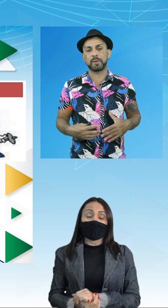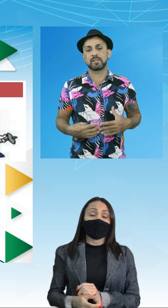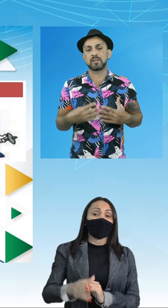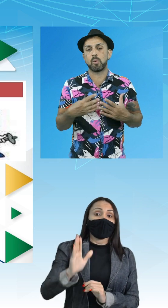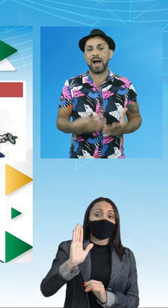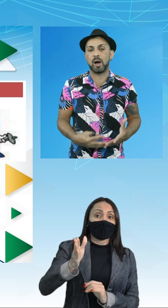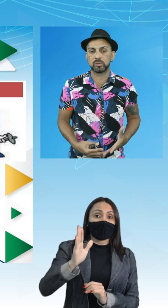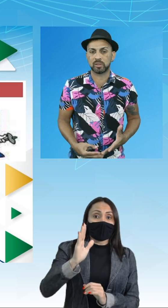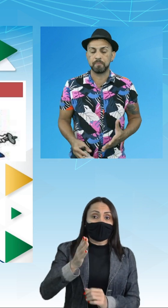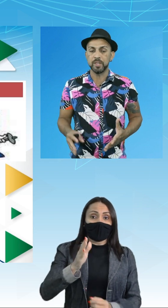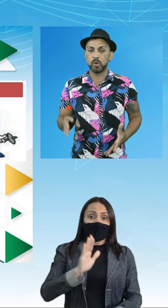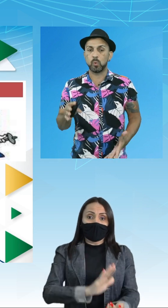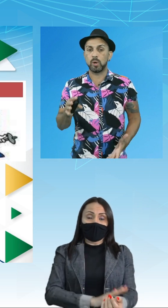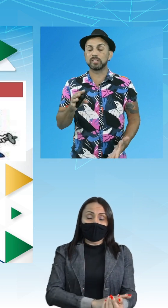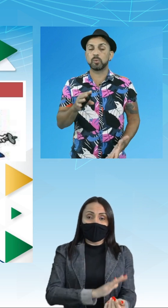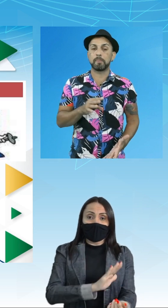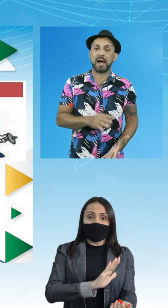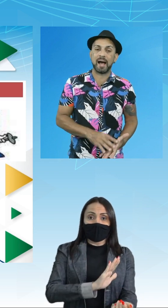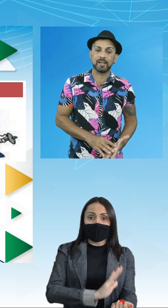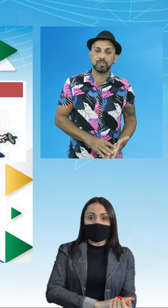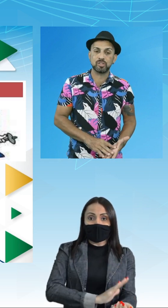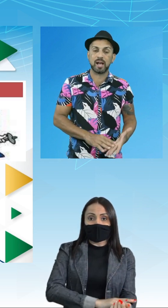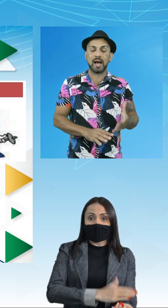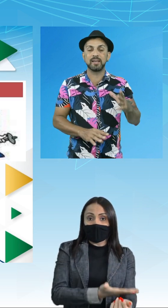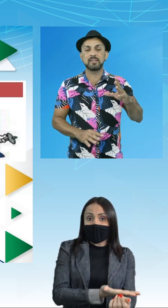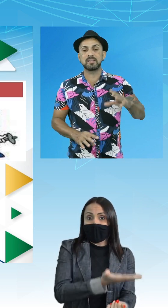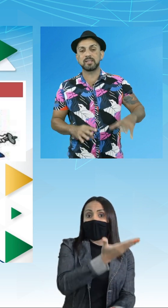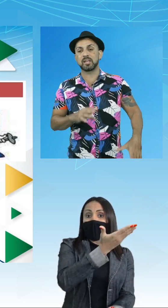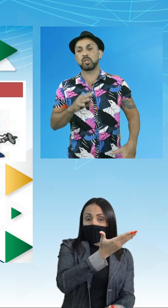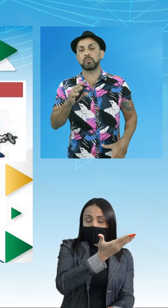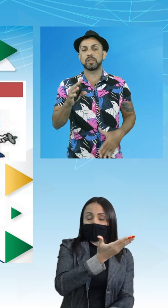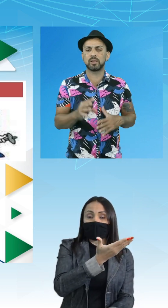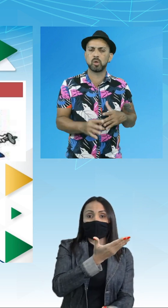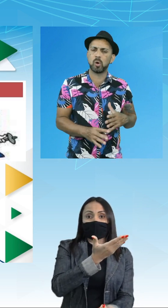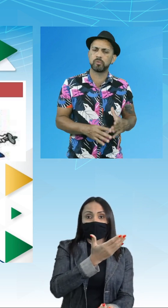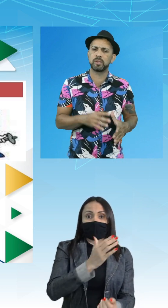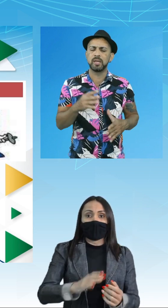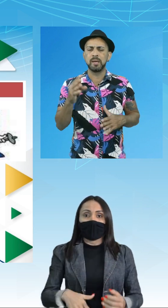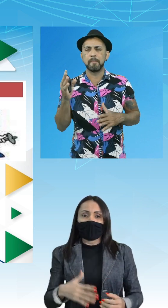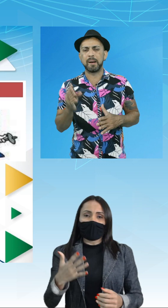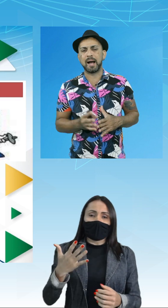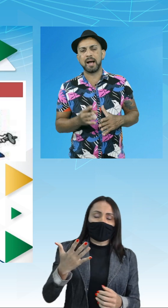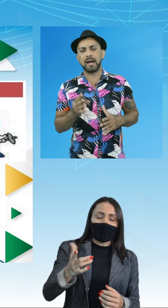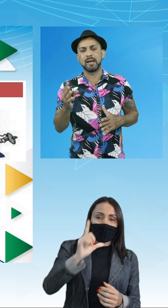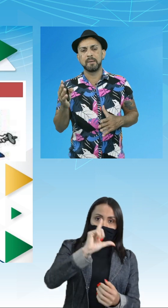uma pressão alta. Quando é baixa, aí sim é